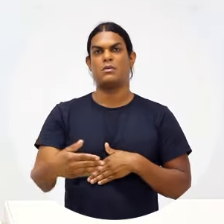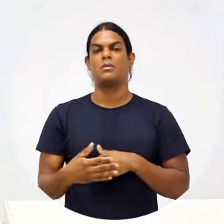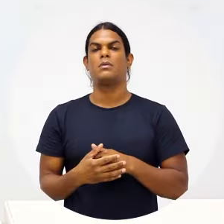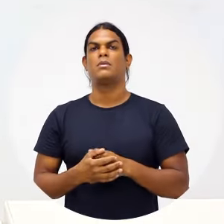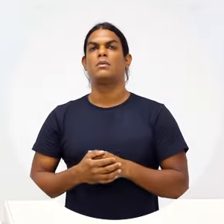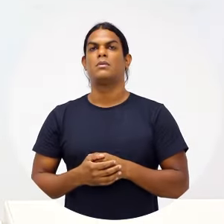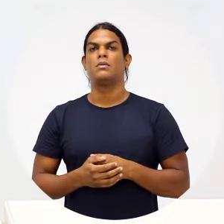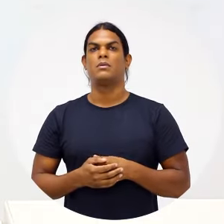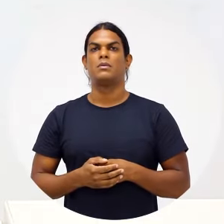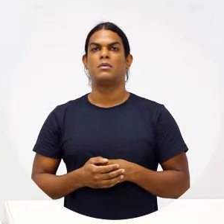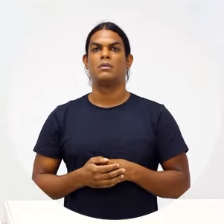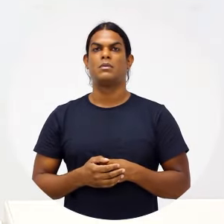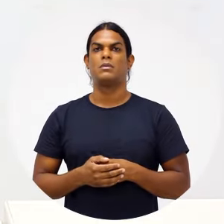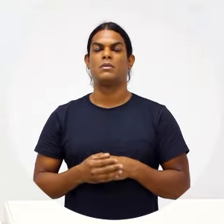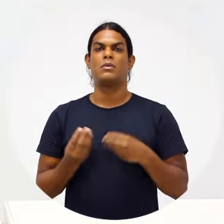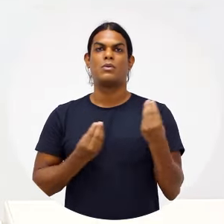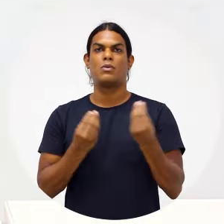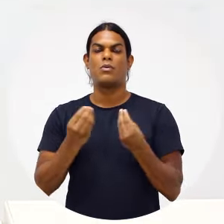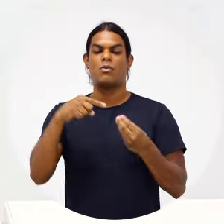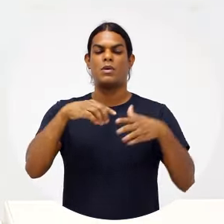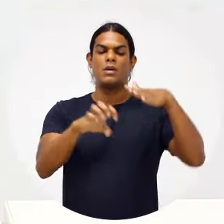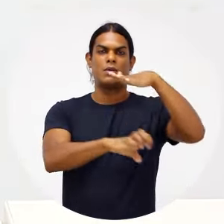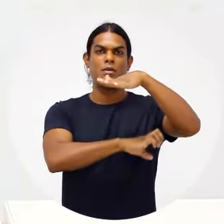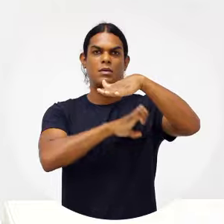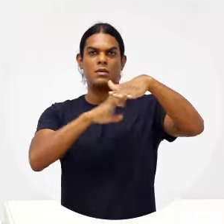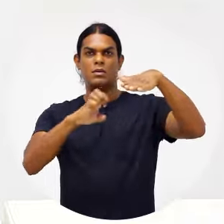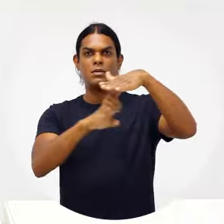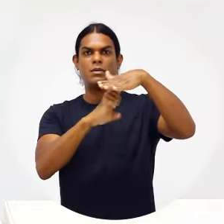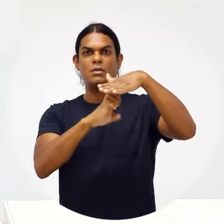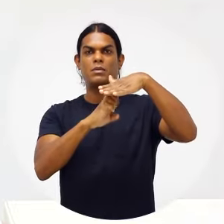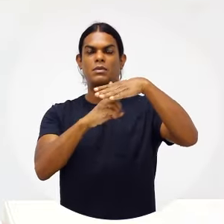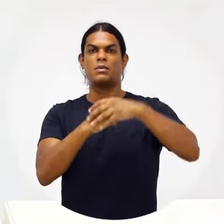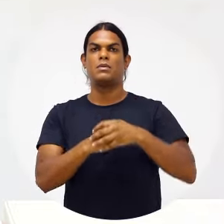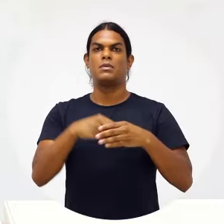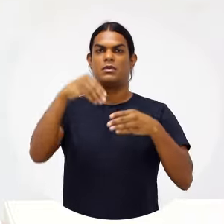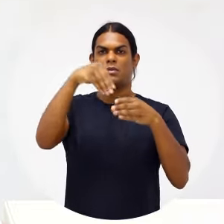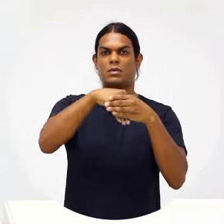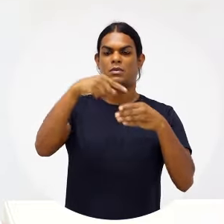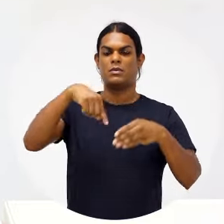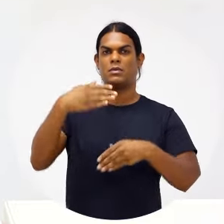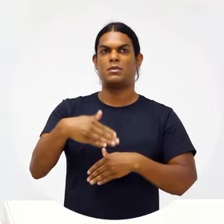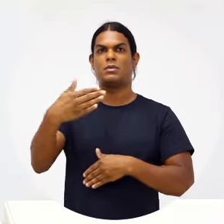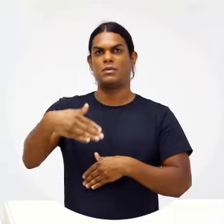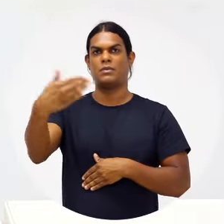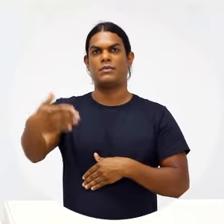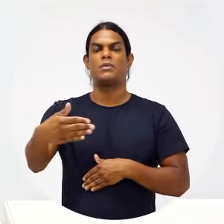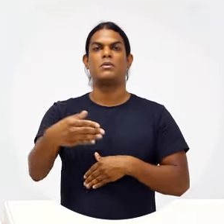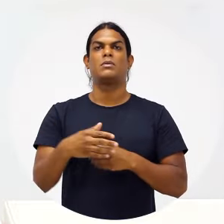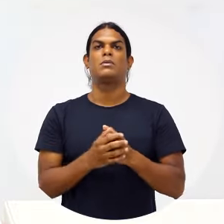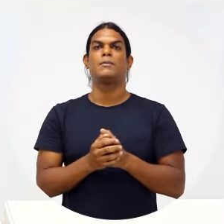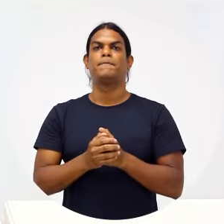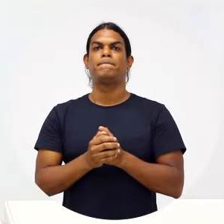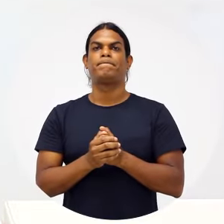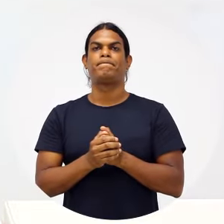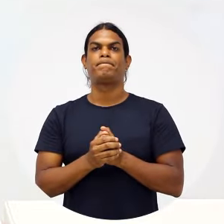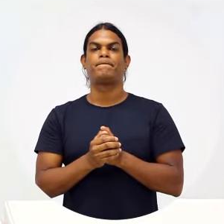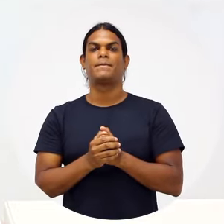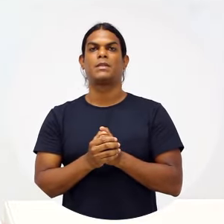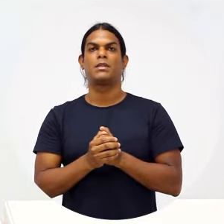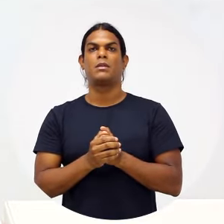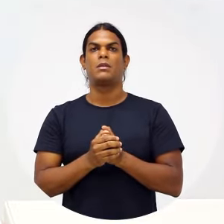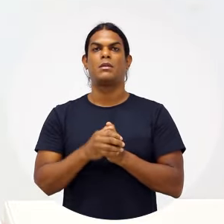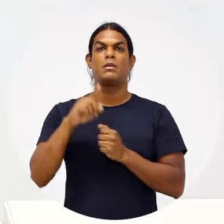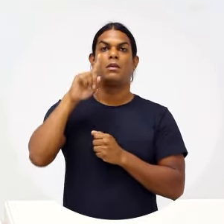1 como ela se enquadra. Se é uma empresa de grau de risco 1, grau de risco 2, grau de risco 3 ou grau de